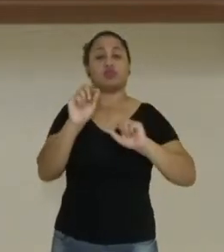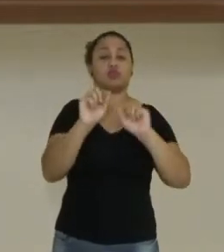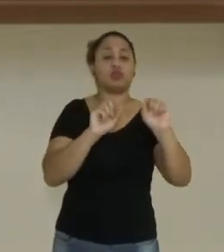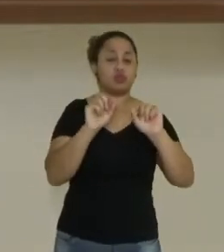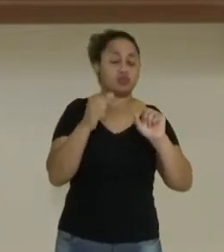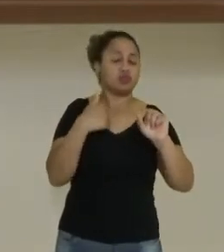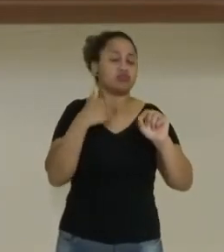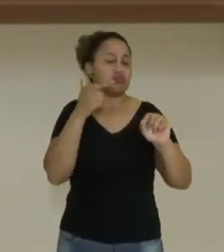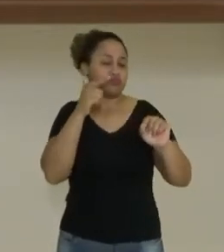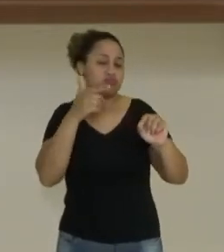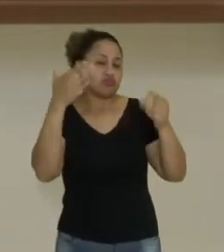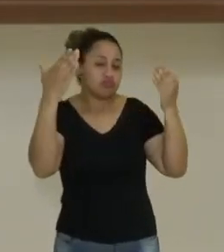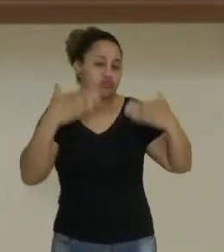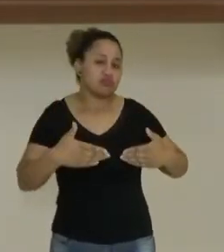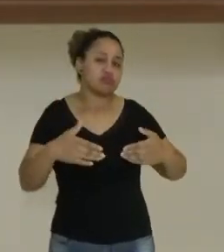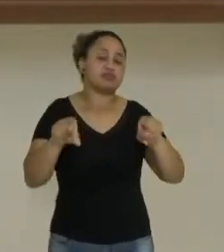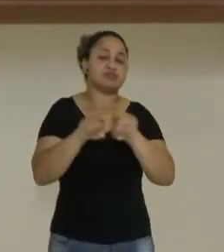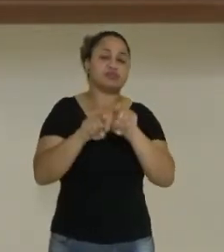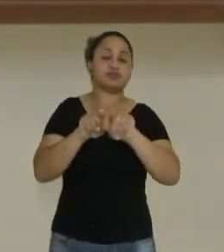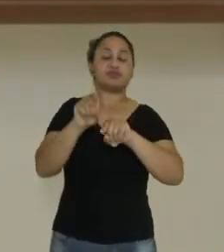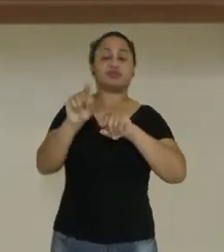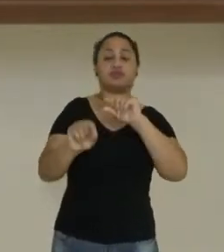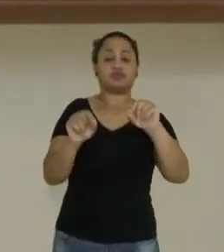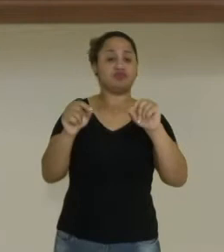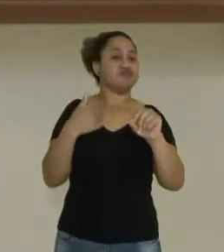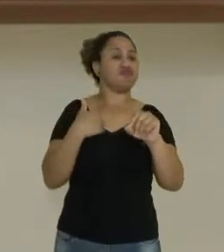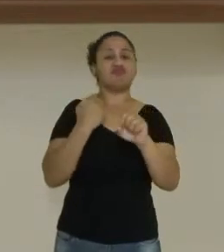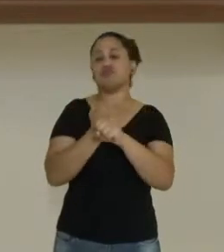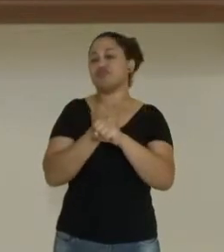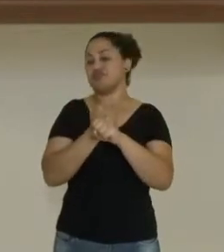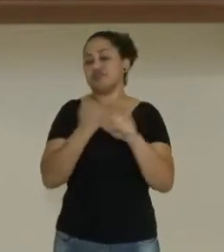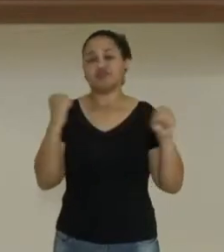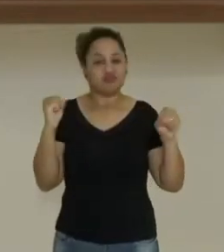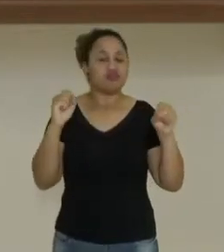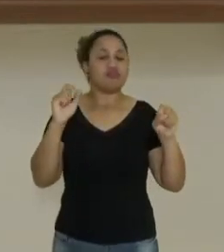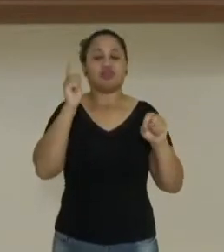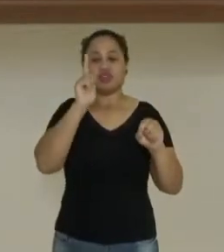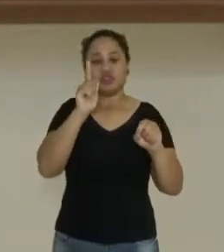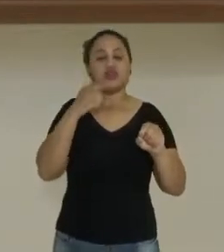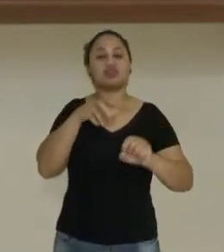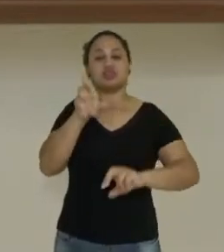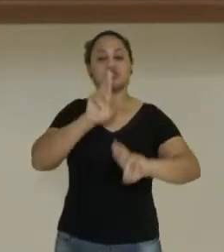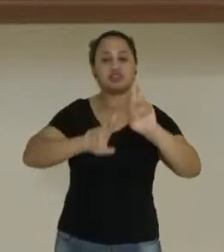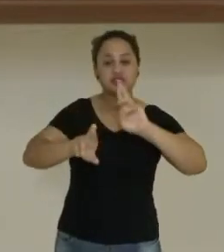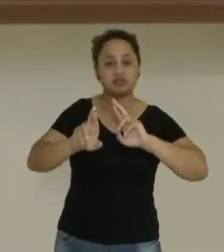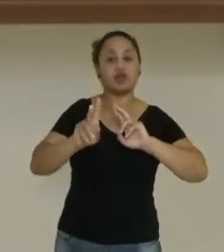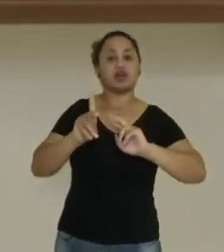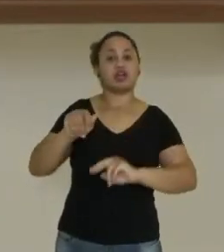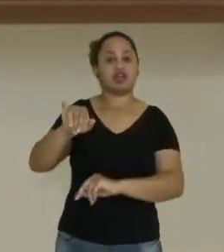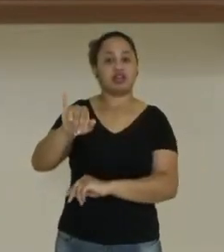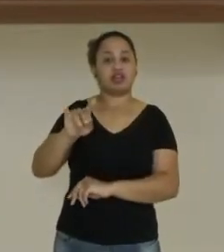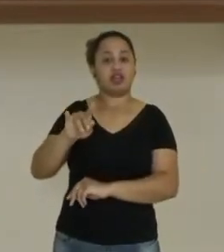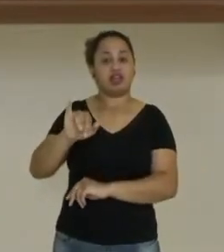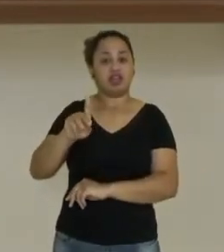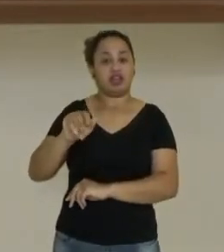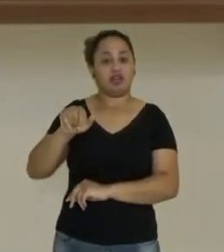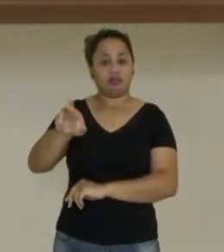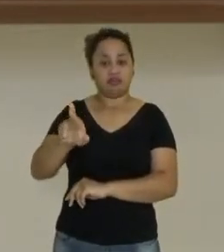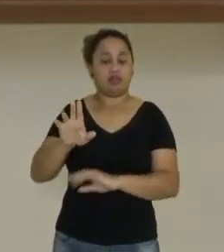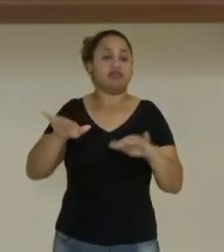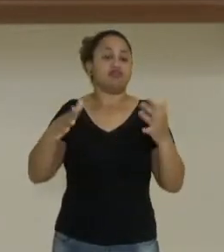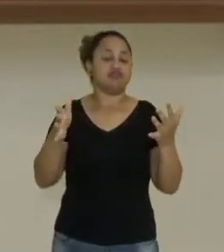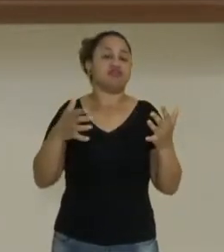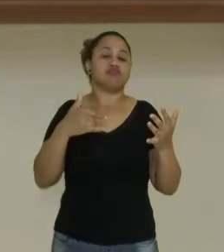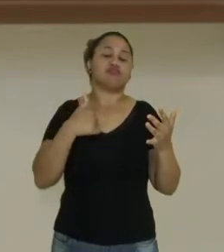e comprovar que esse é impossível, né? Sair um resultado ímpar. Então, da